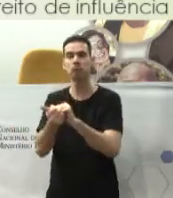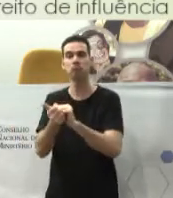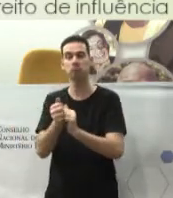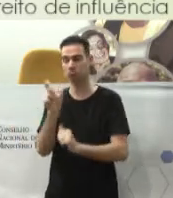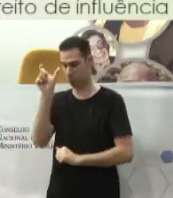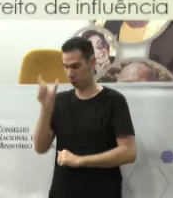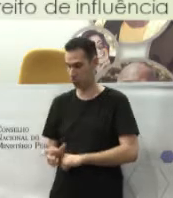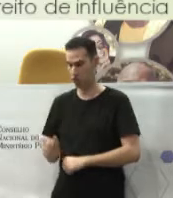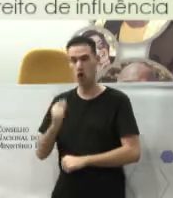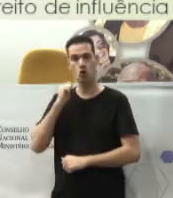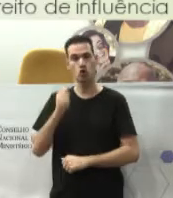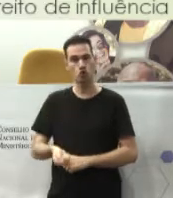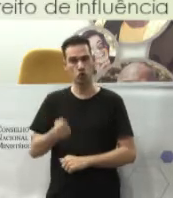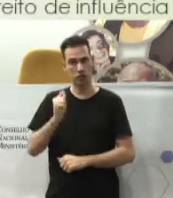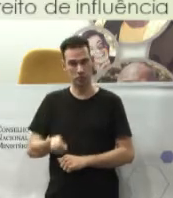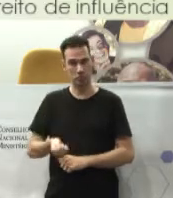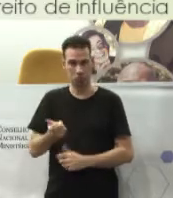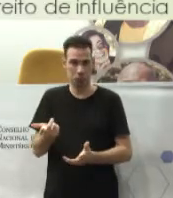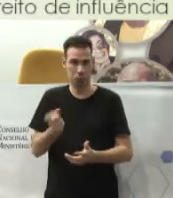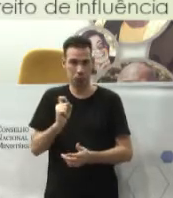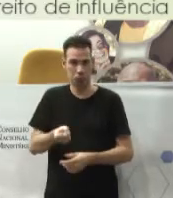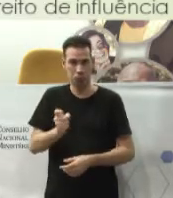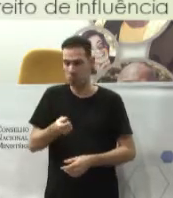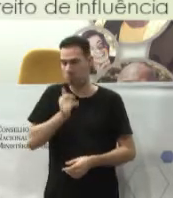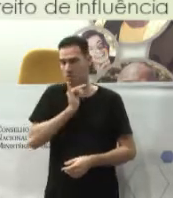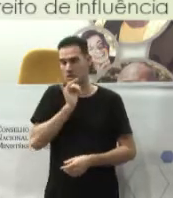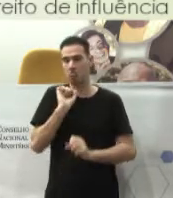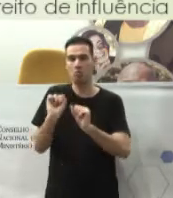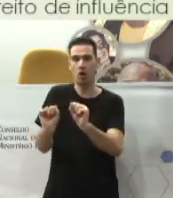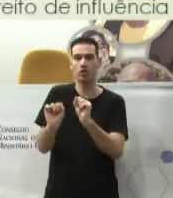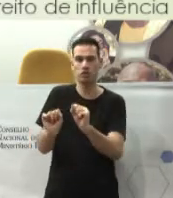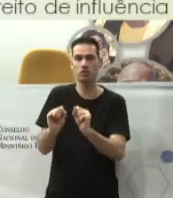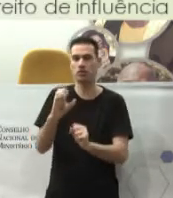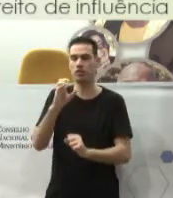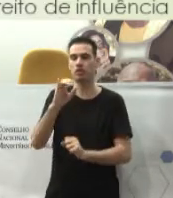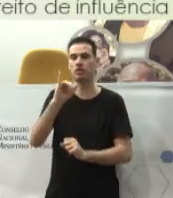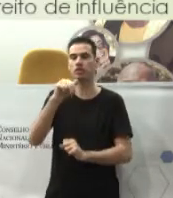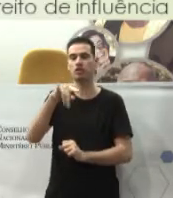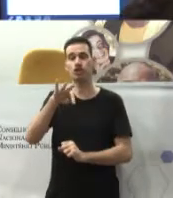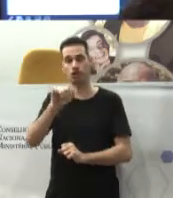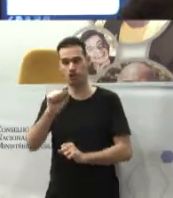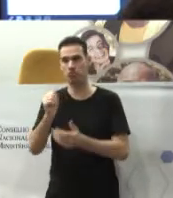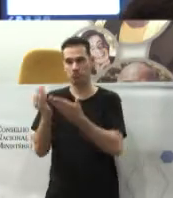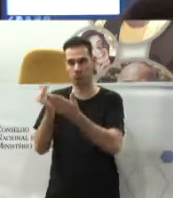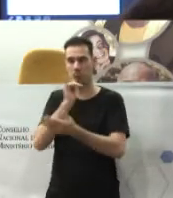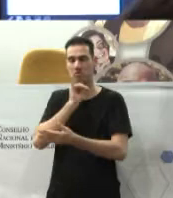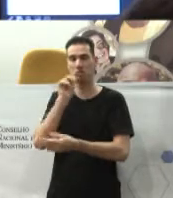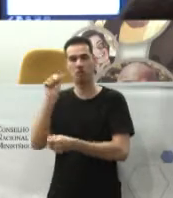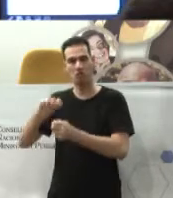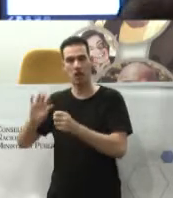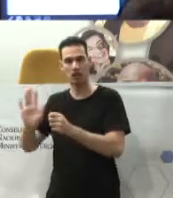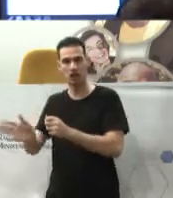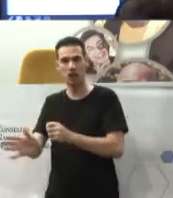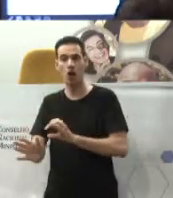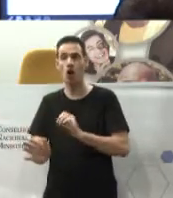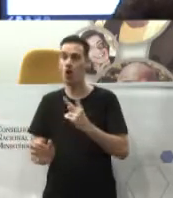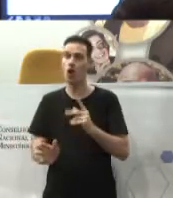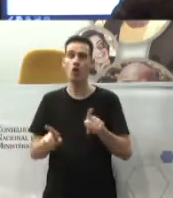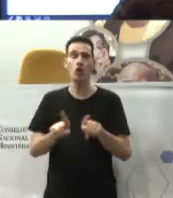do processo, como a doutora Cíntia mesmo mostrou que ela faz, ou pelas partes.